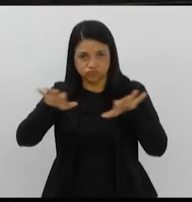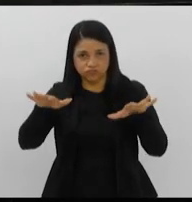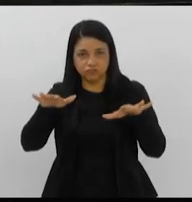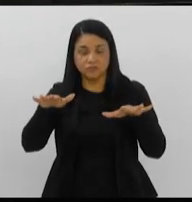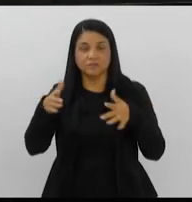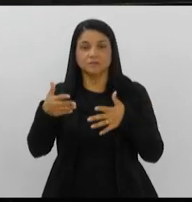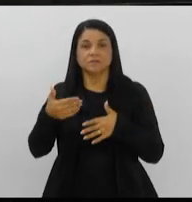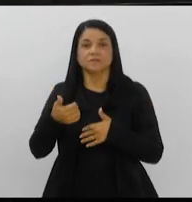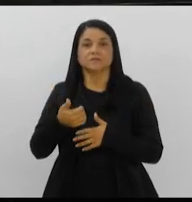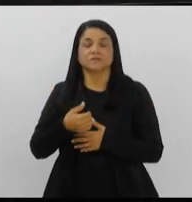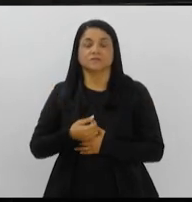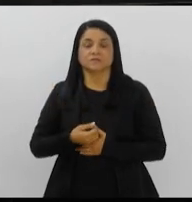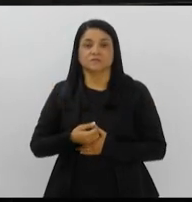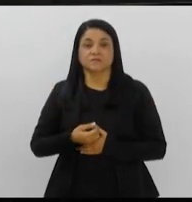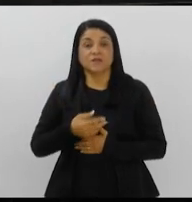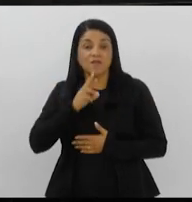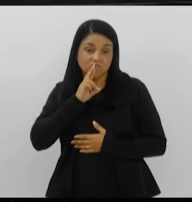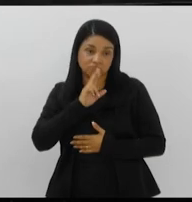E o resultado está aí.